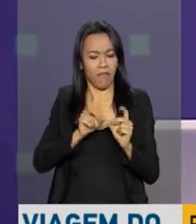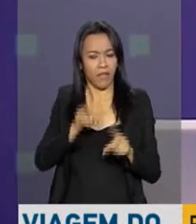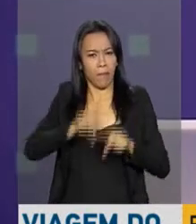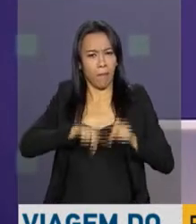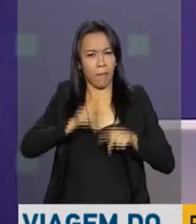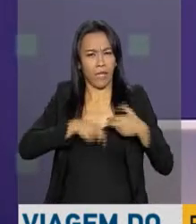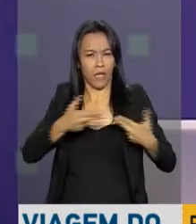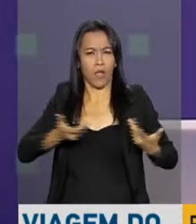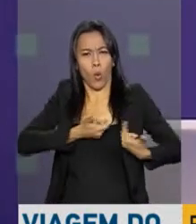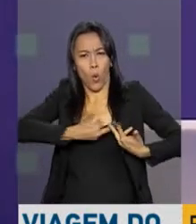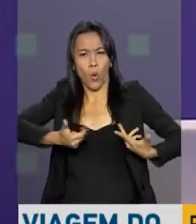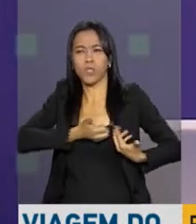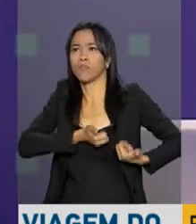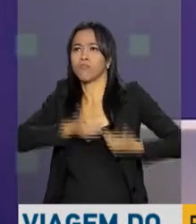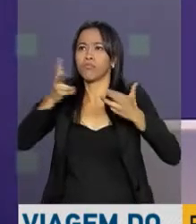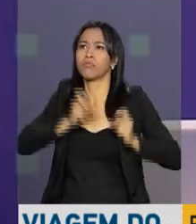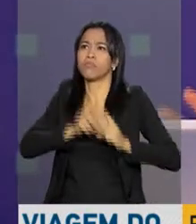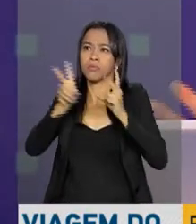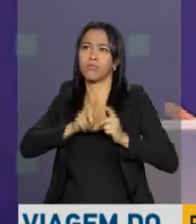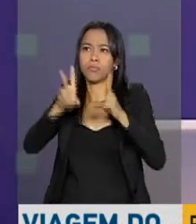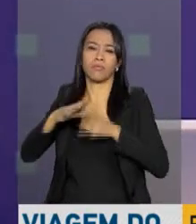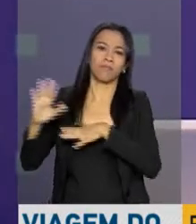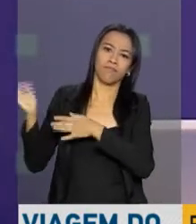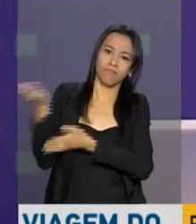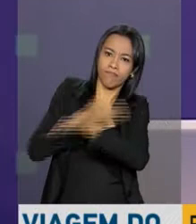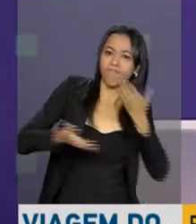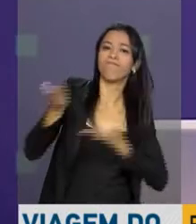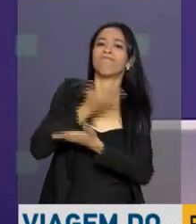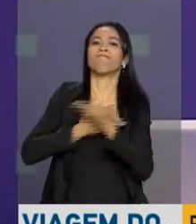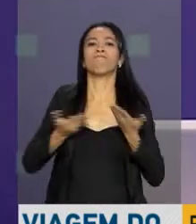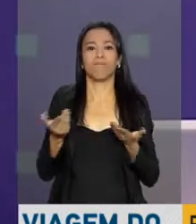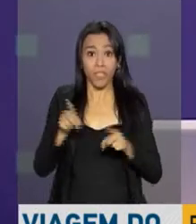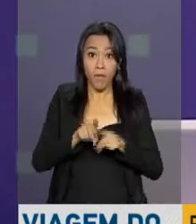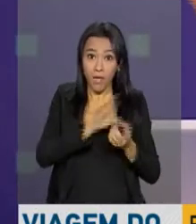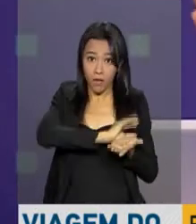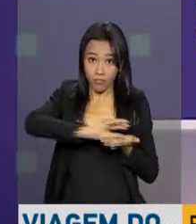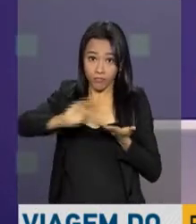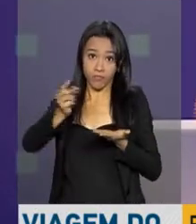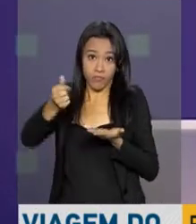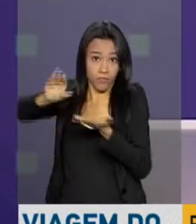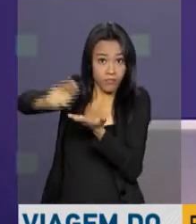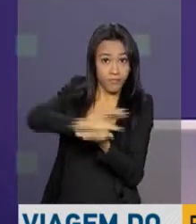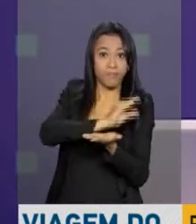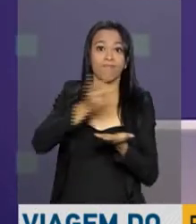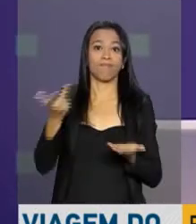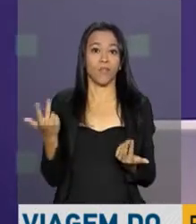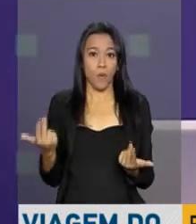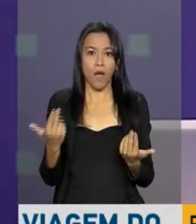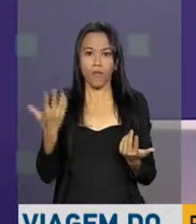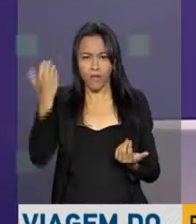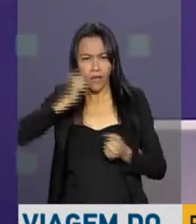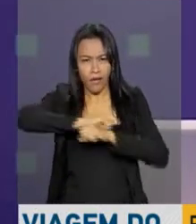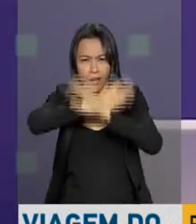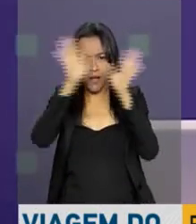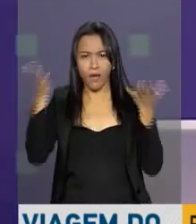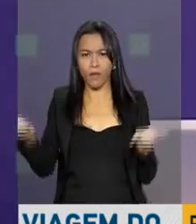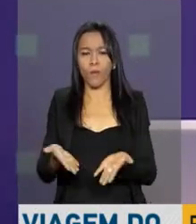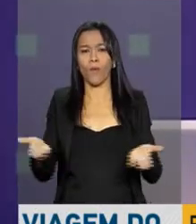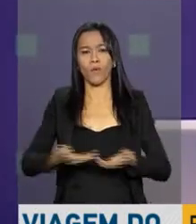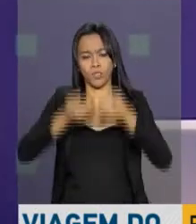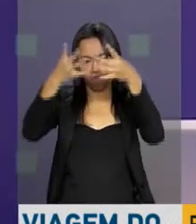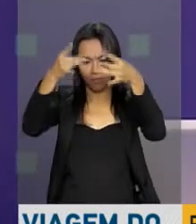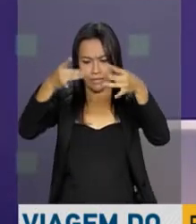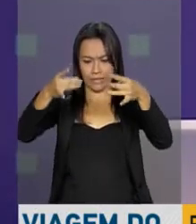de comércio e investimento, como, aliás, ficou evidenciado pelos números muito